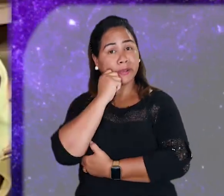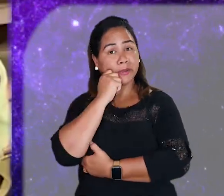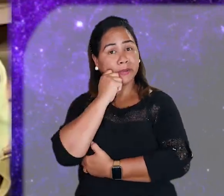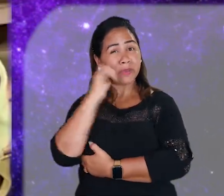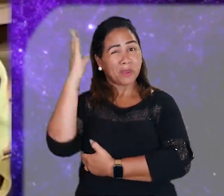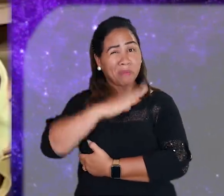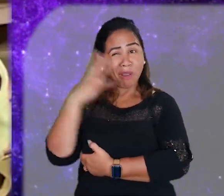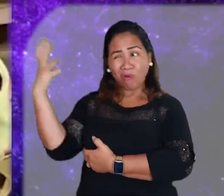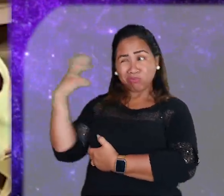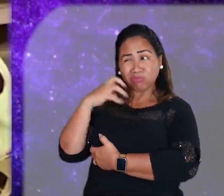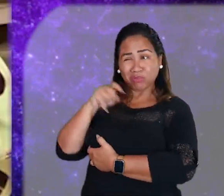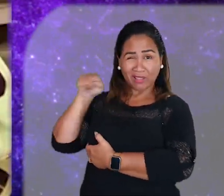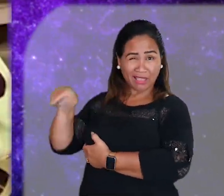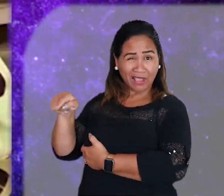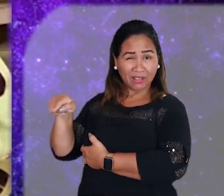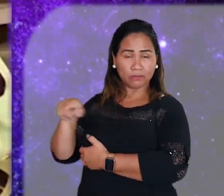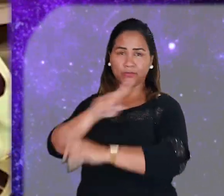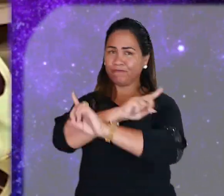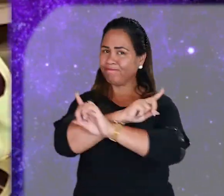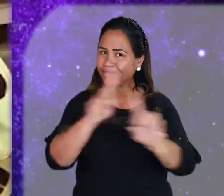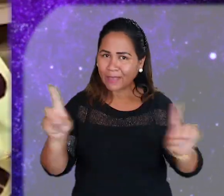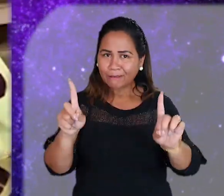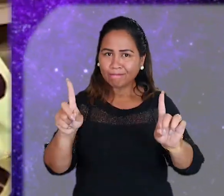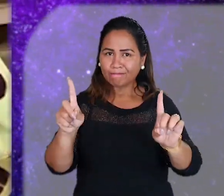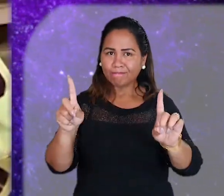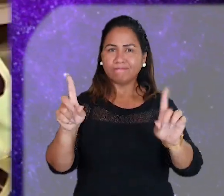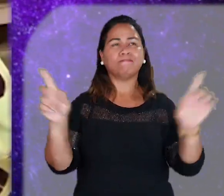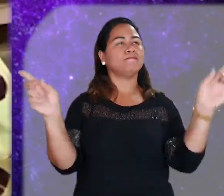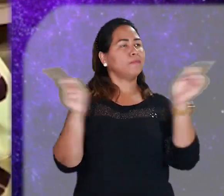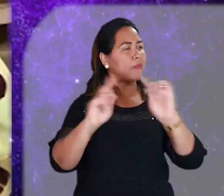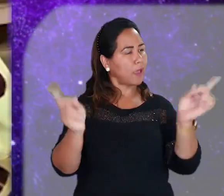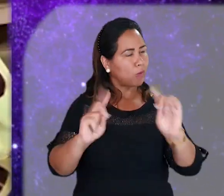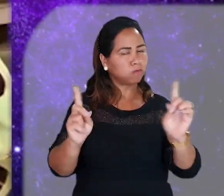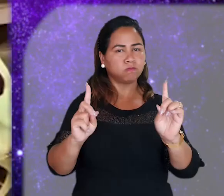o mal humor vem dela não não